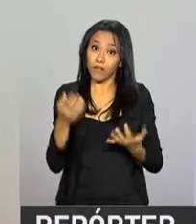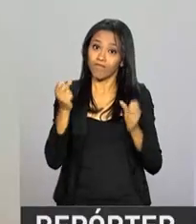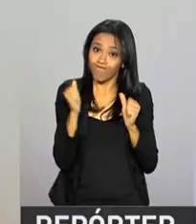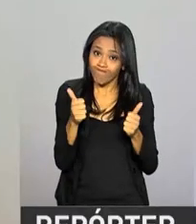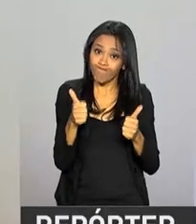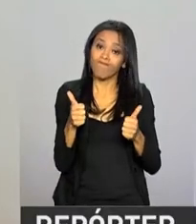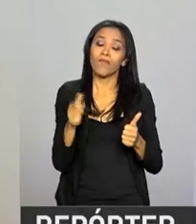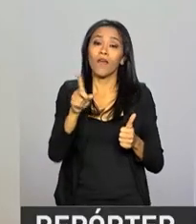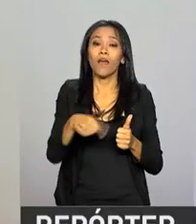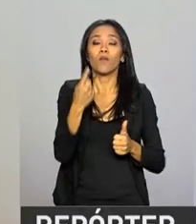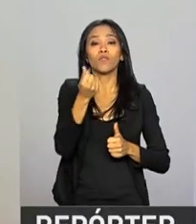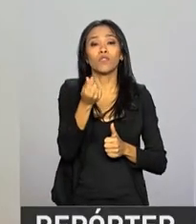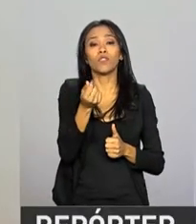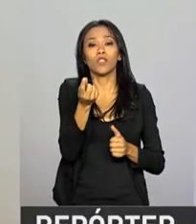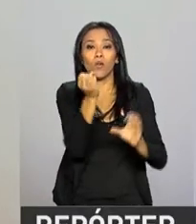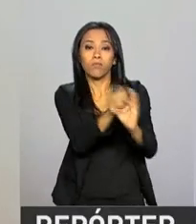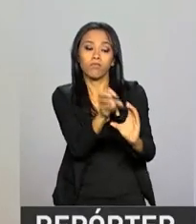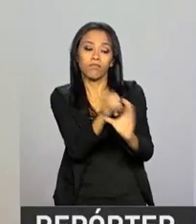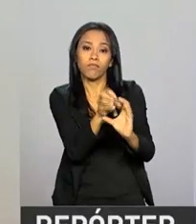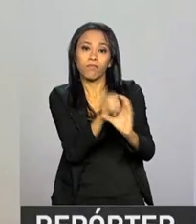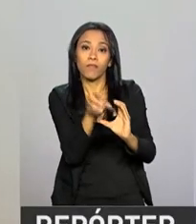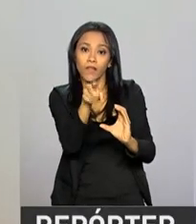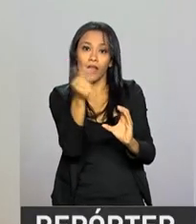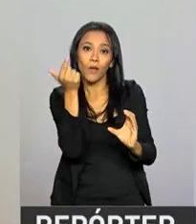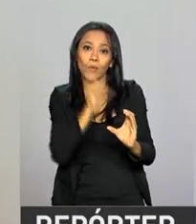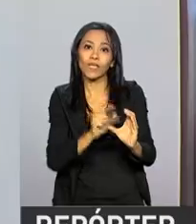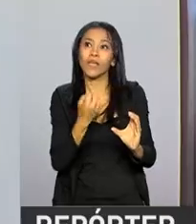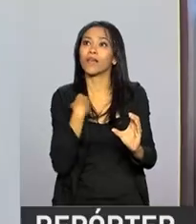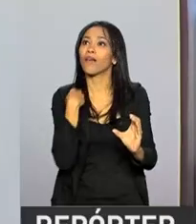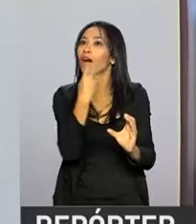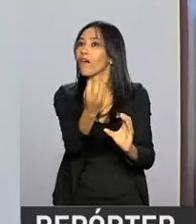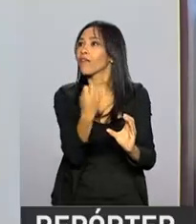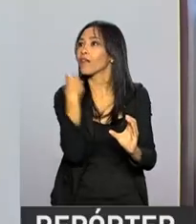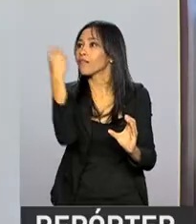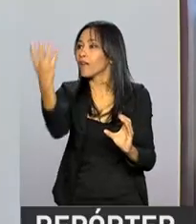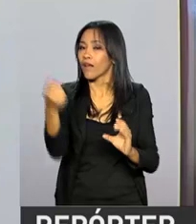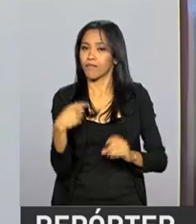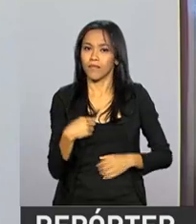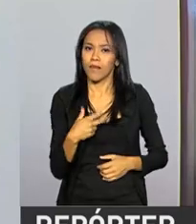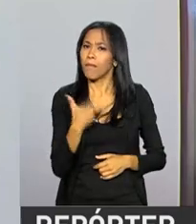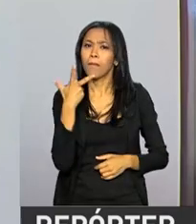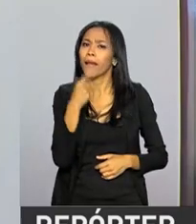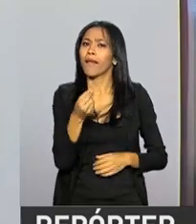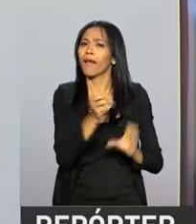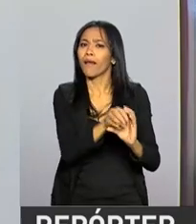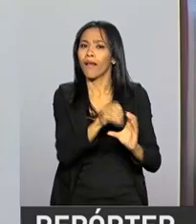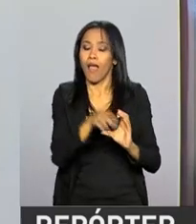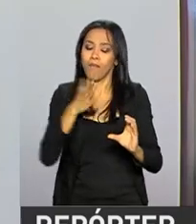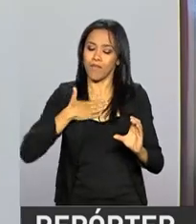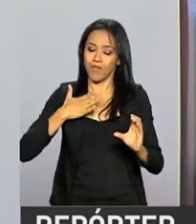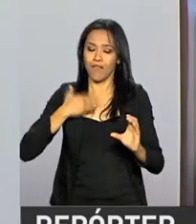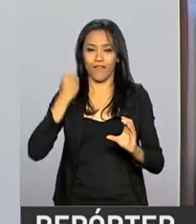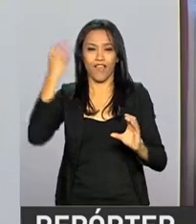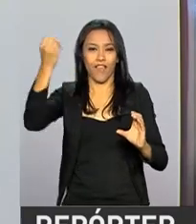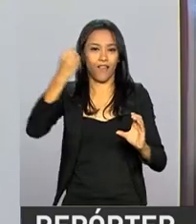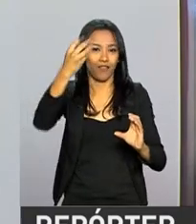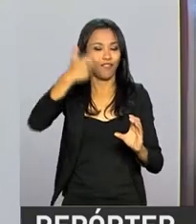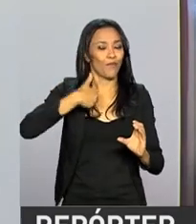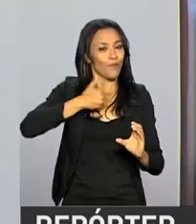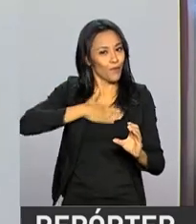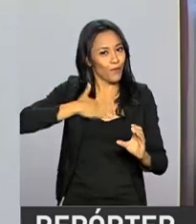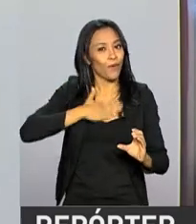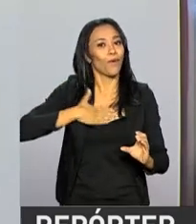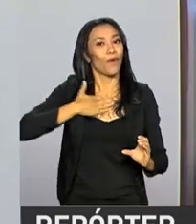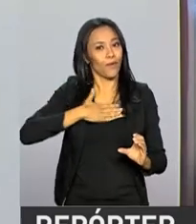é com o dinheiro poupado que hoje ela ganha o mundo essa poupança para as minhas viagens que eu gosto muito de viajar às